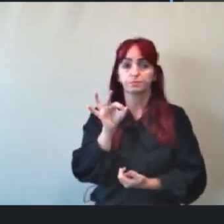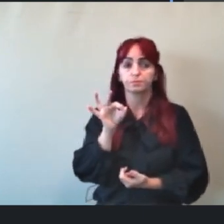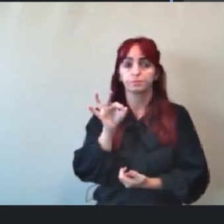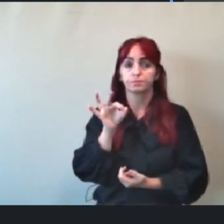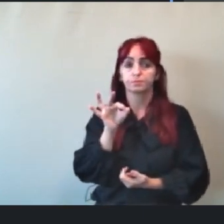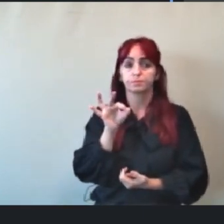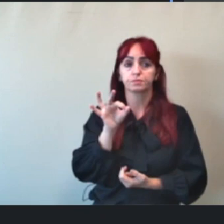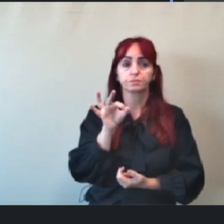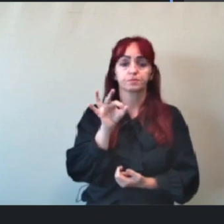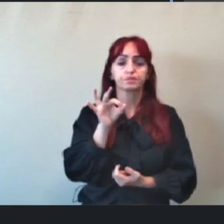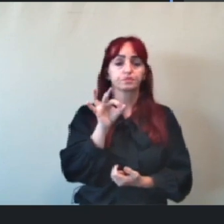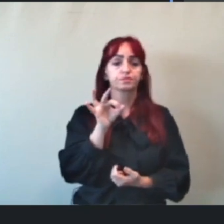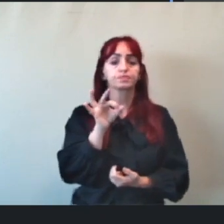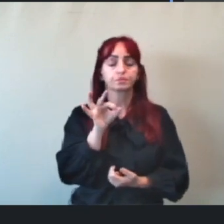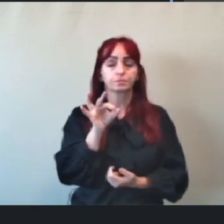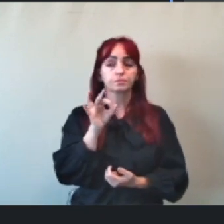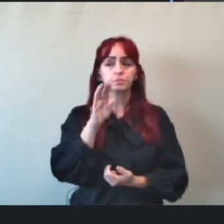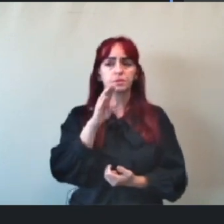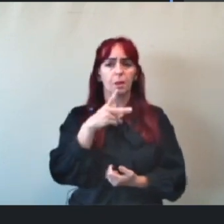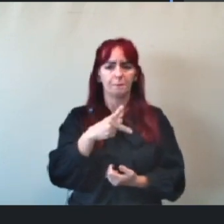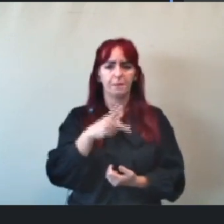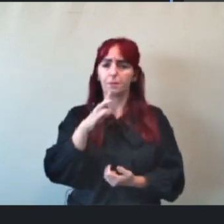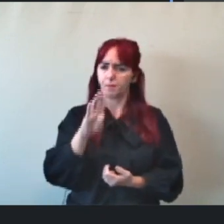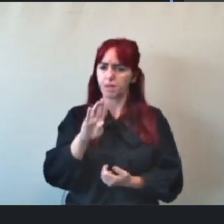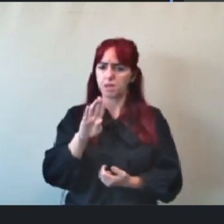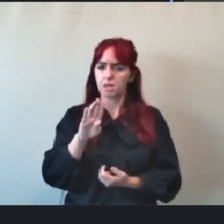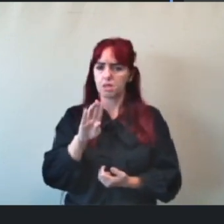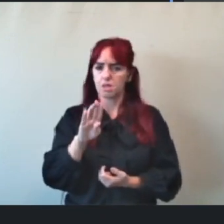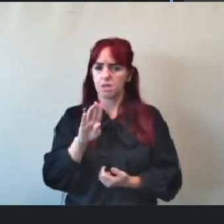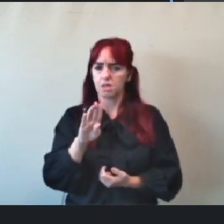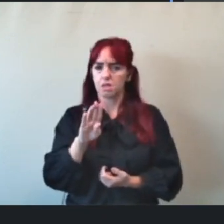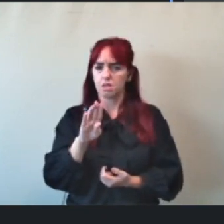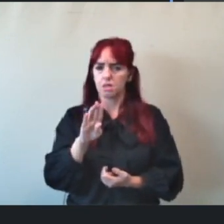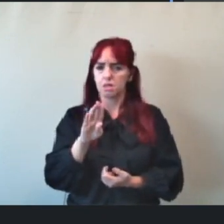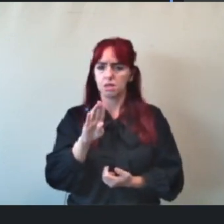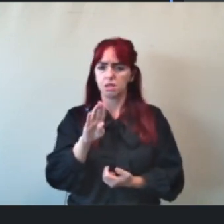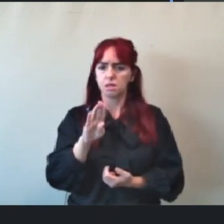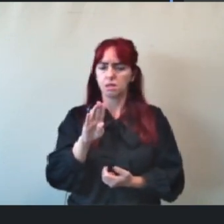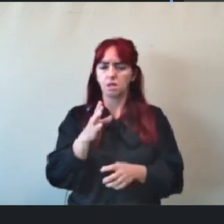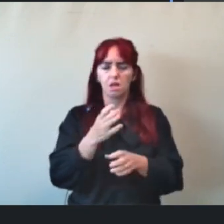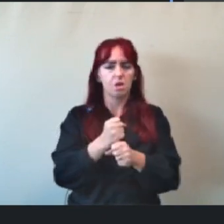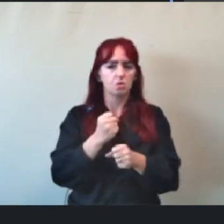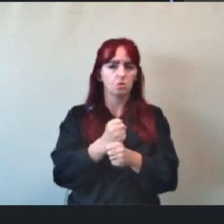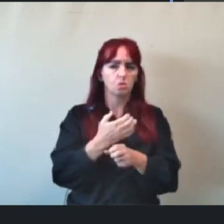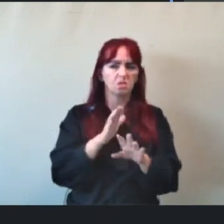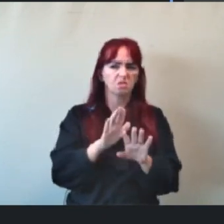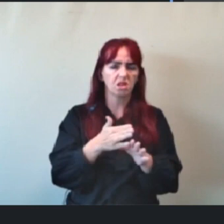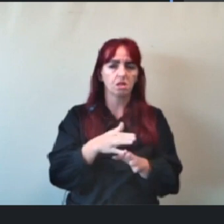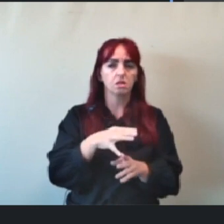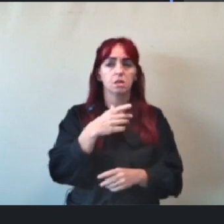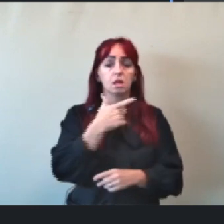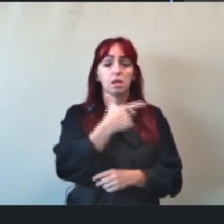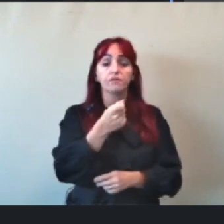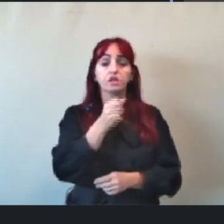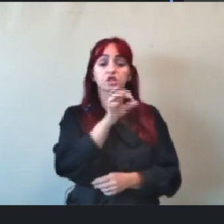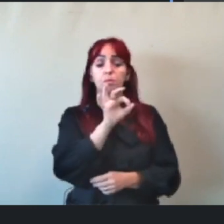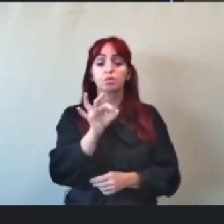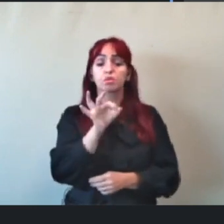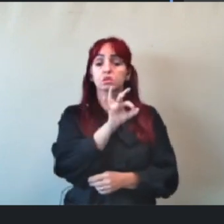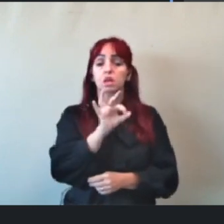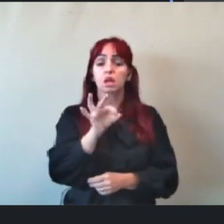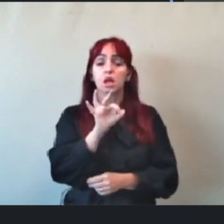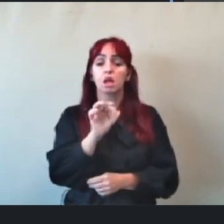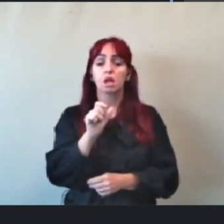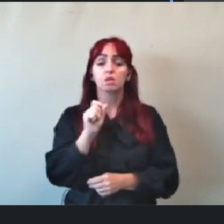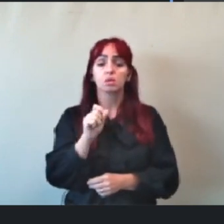na operação do PD, e acho que é um número bem próximo disso, e 20% seria a